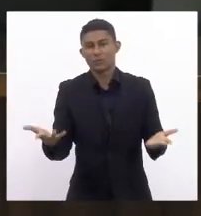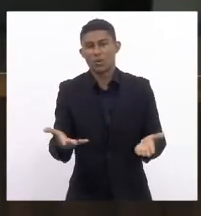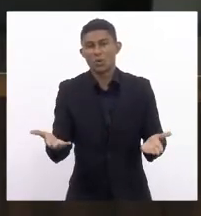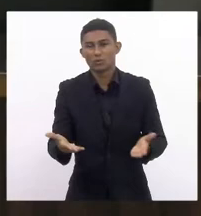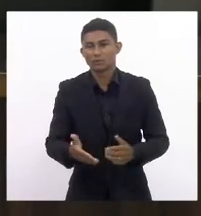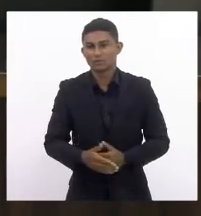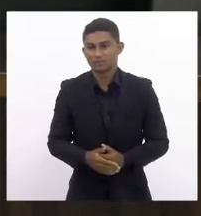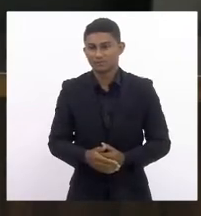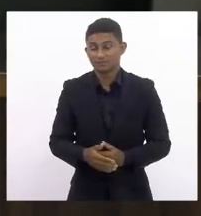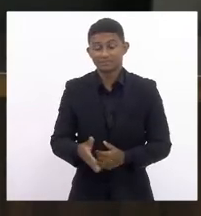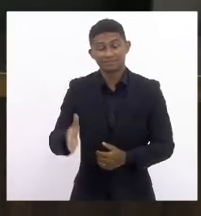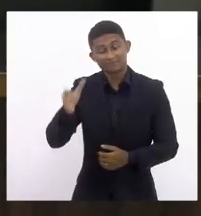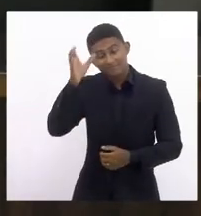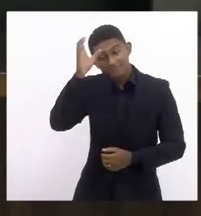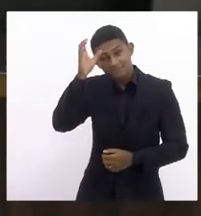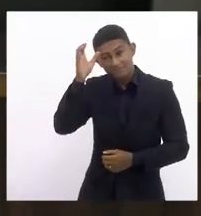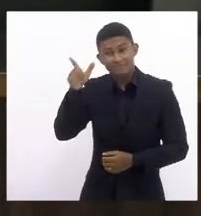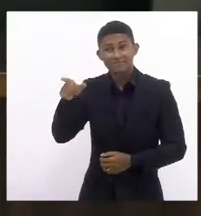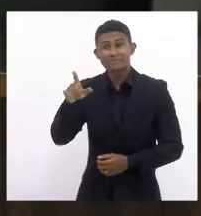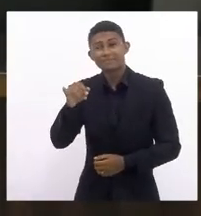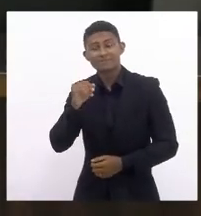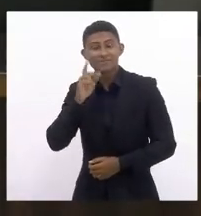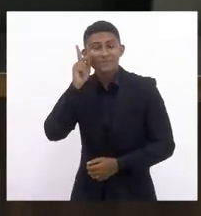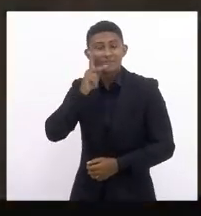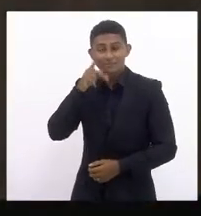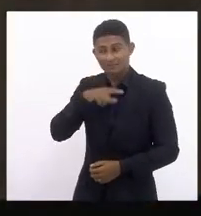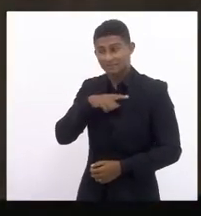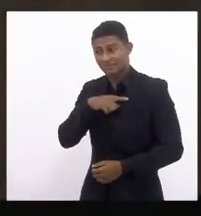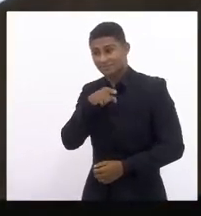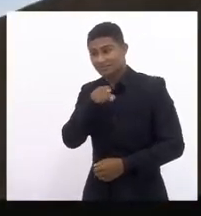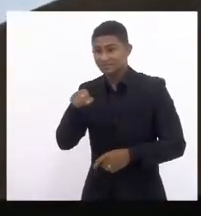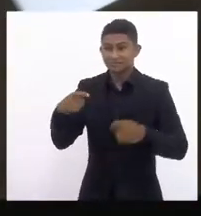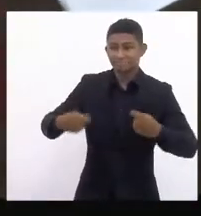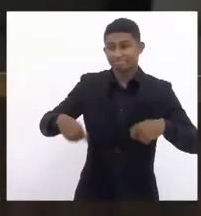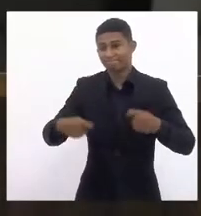Né, tia? Vai que tem um vinho por aí, a gente está precisando, né?